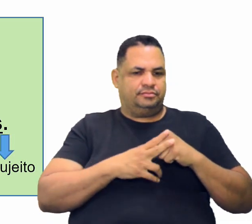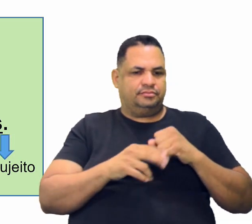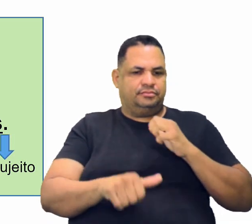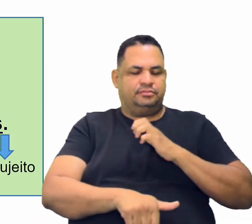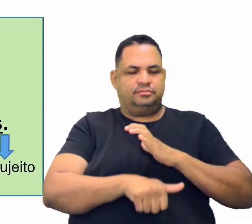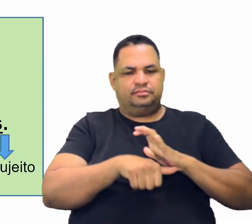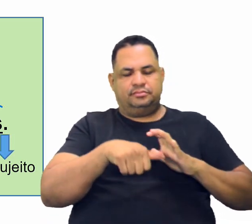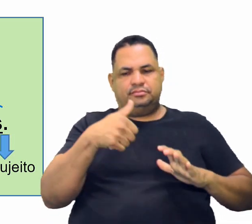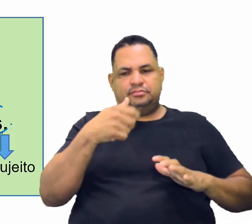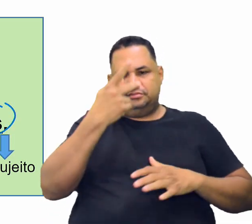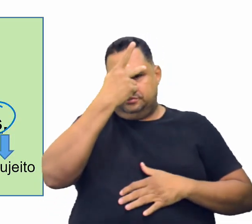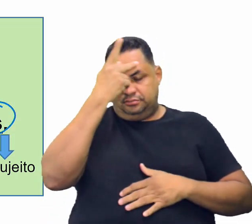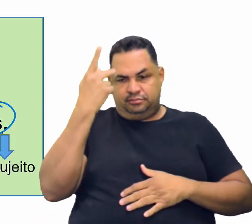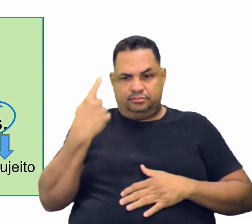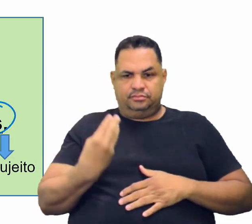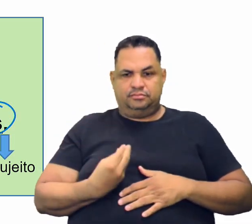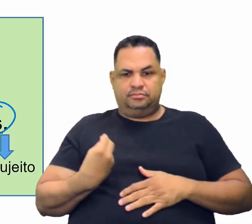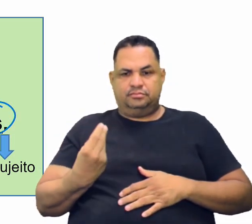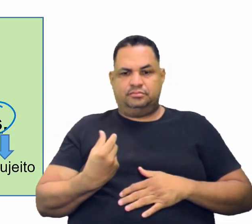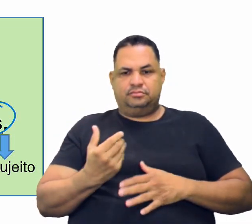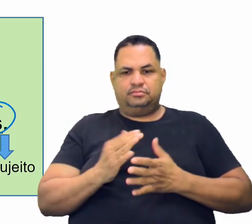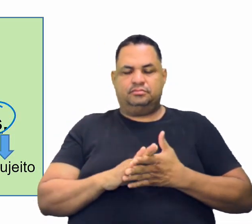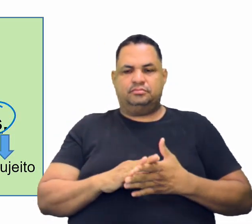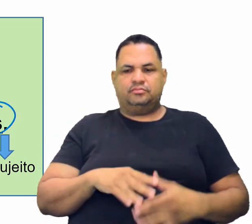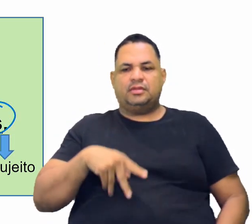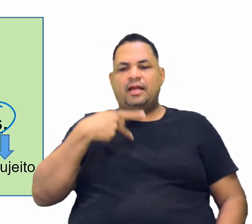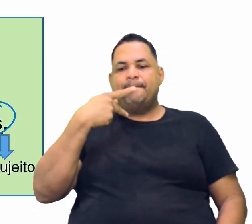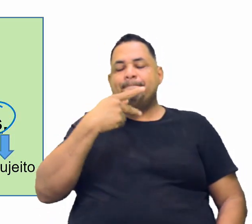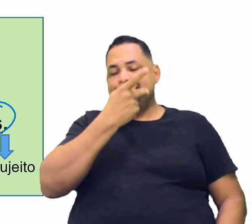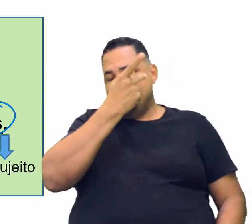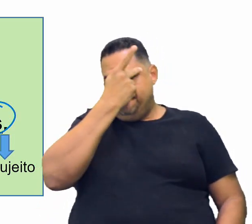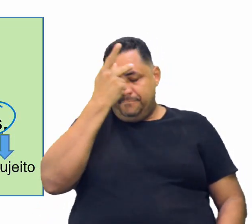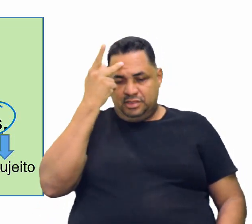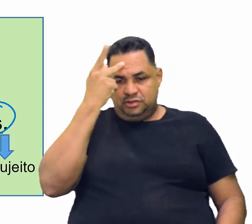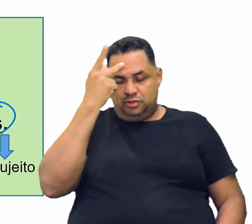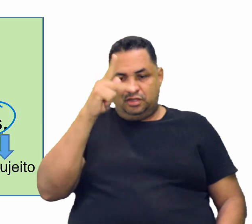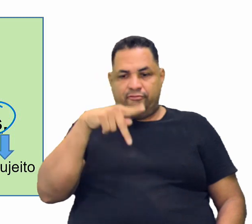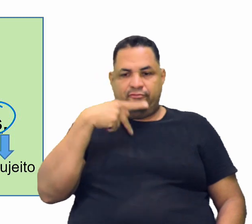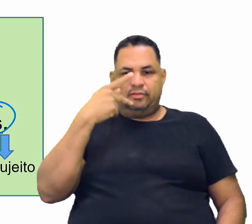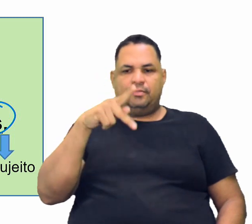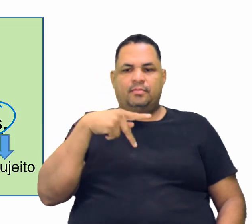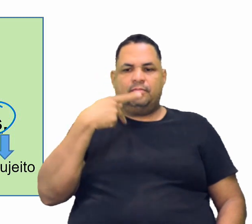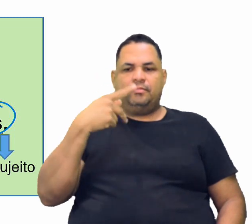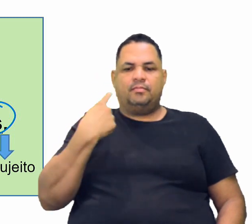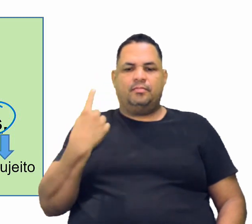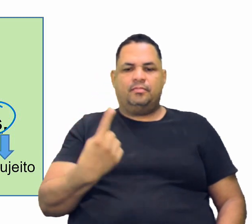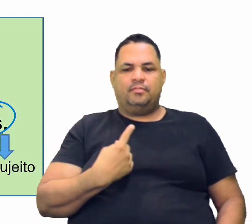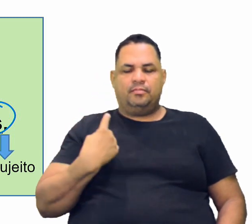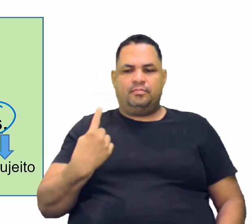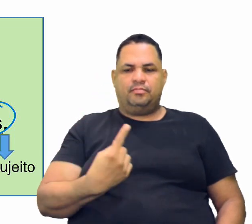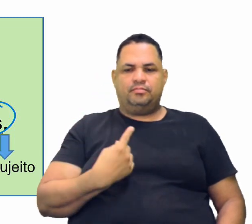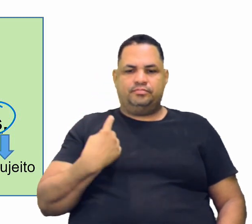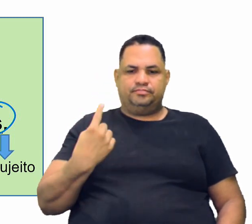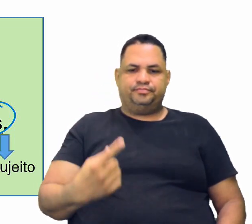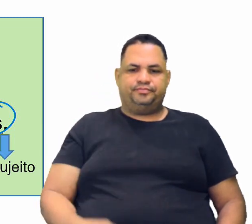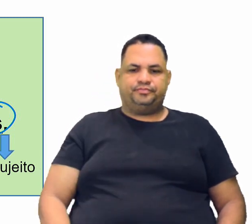do plural e aqui é a pessoa do discurso, a primeira pessoa do discurso, que é